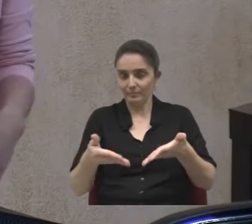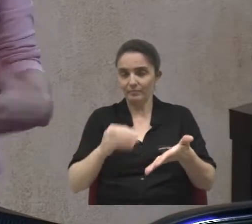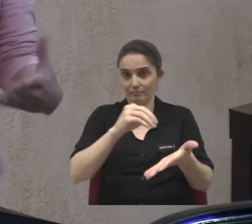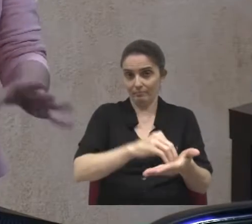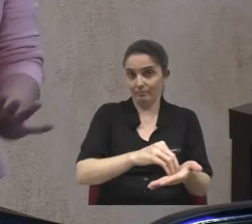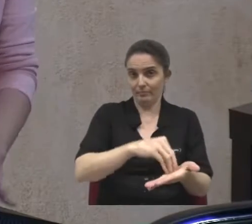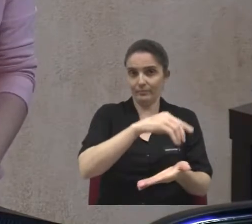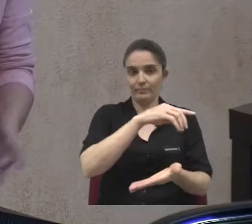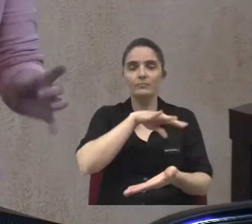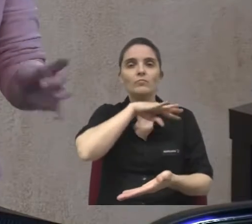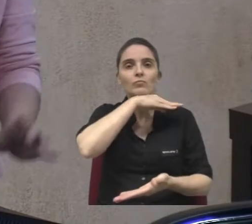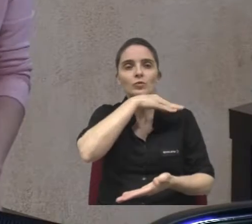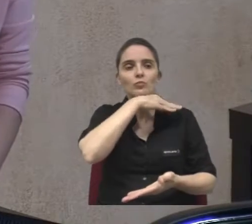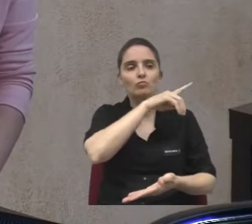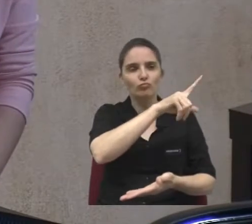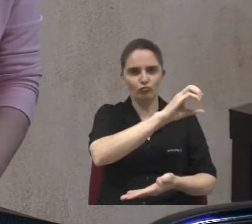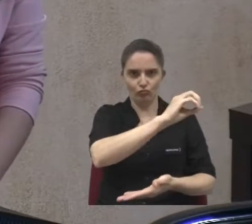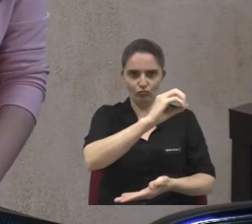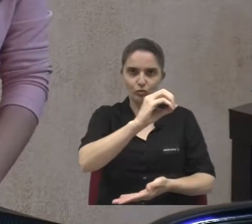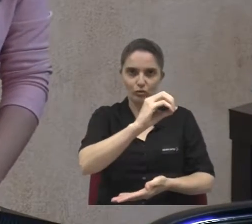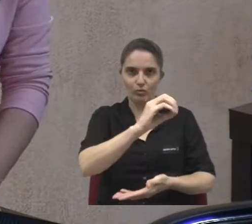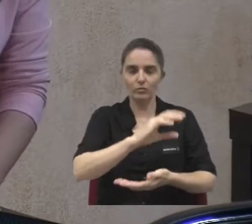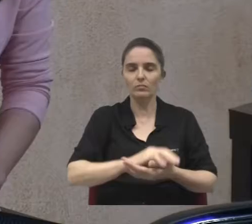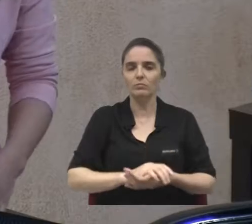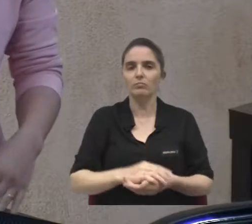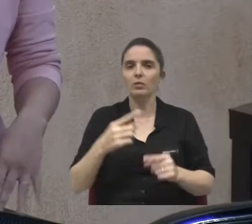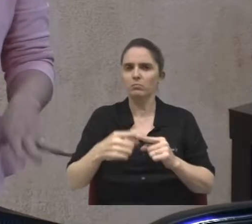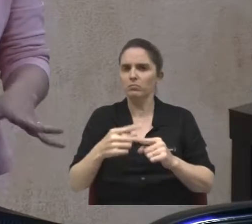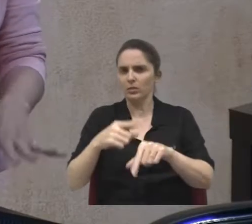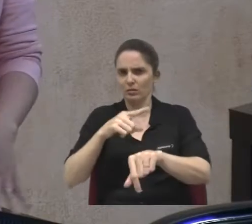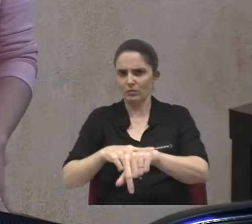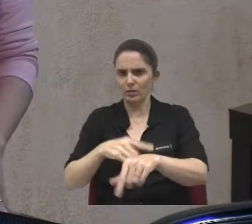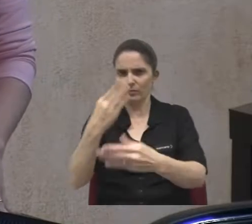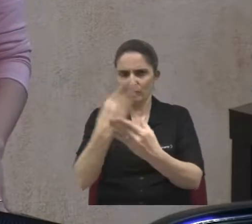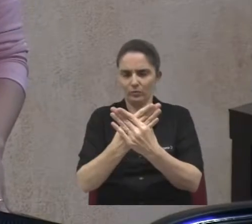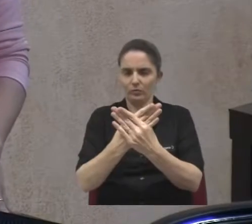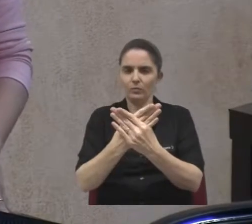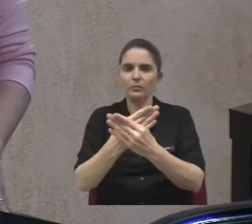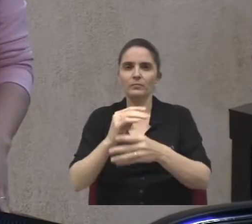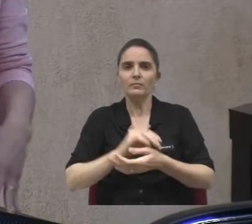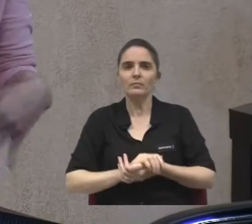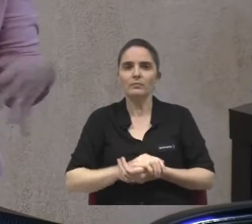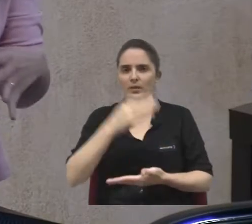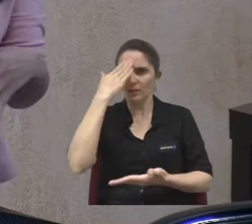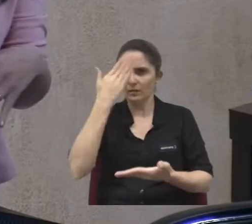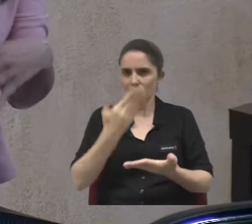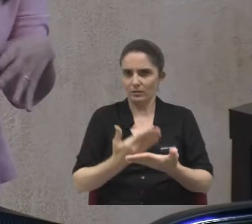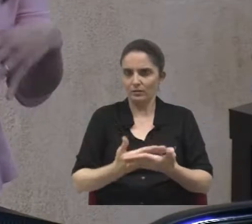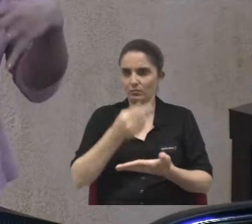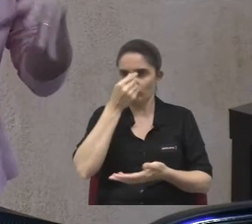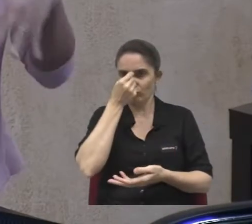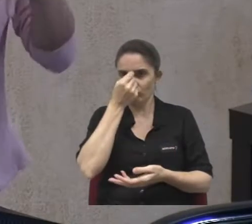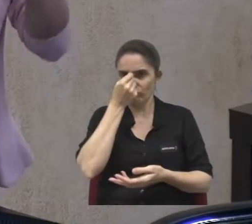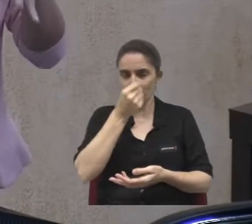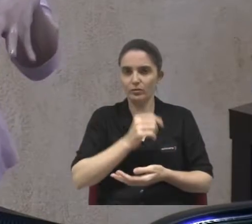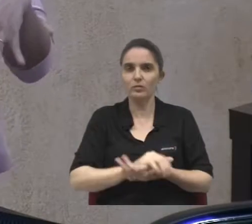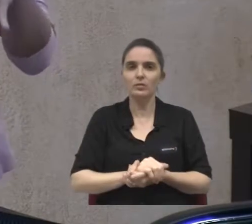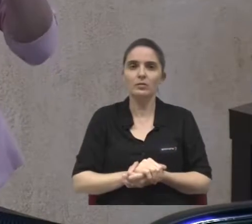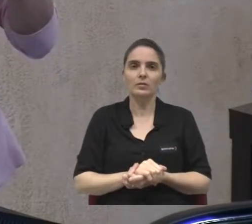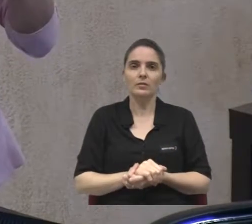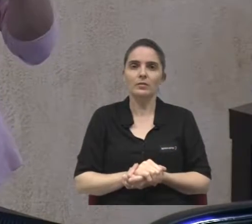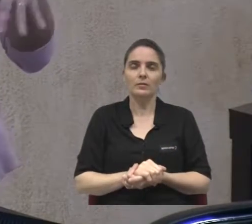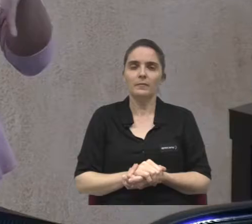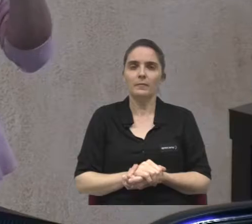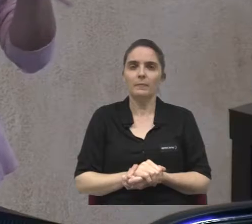que, provavelmente, pelo tempo do protocolo, creio que o vereador Jorge de Freitas tenha feito até pela questão do